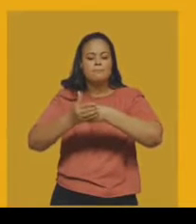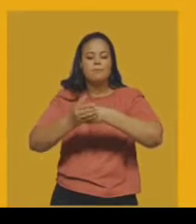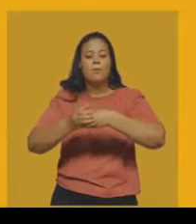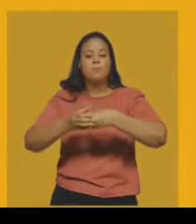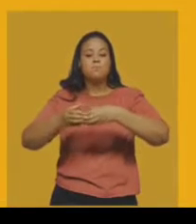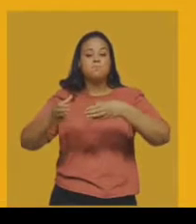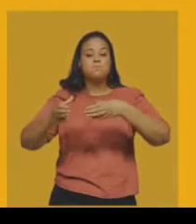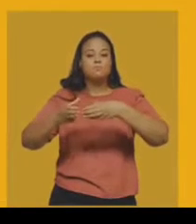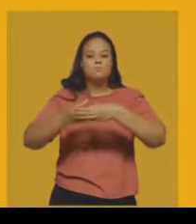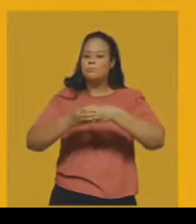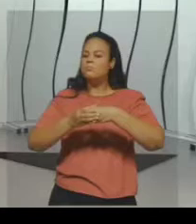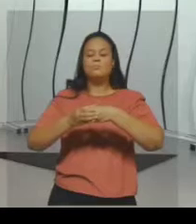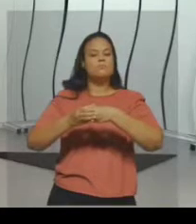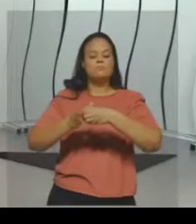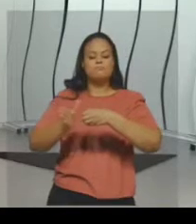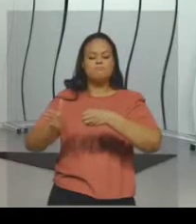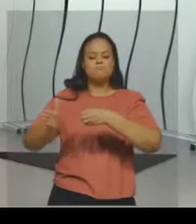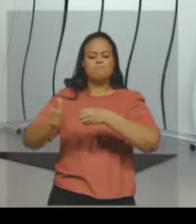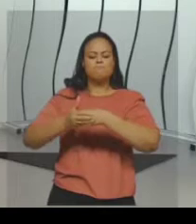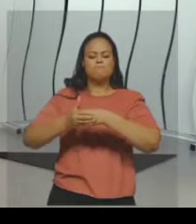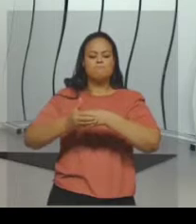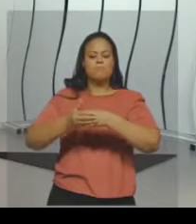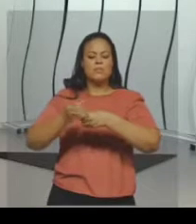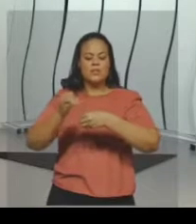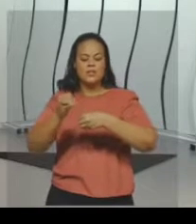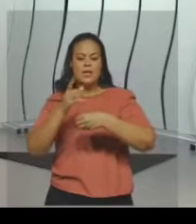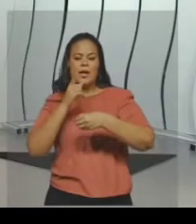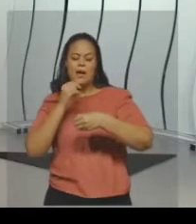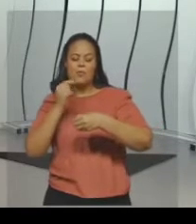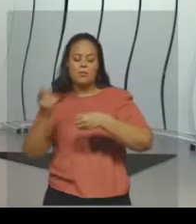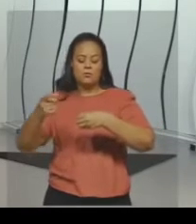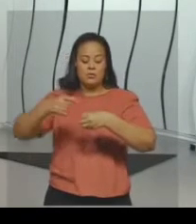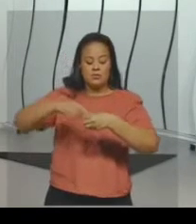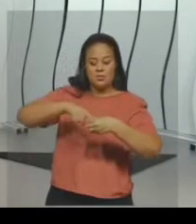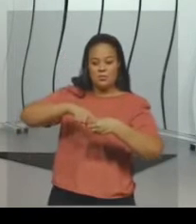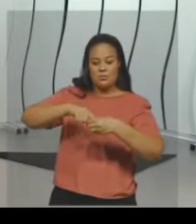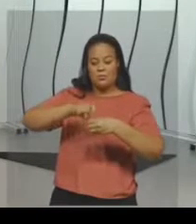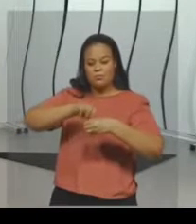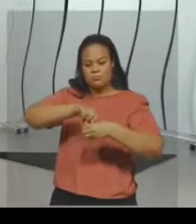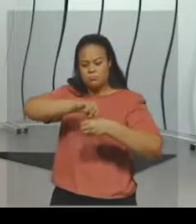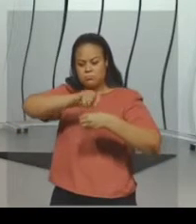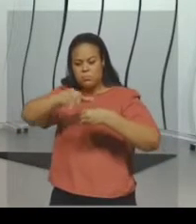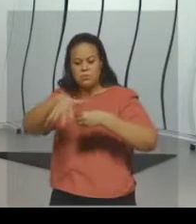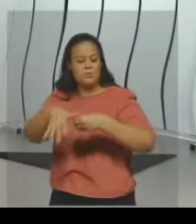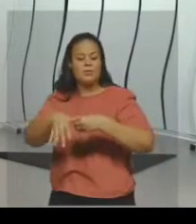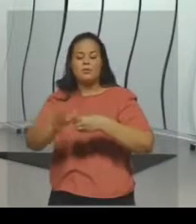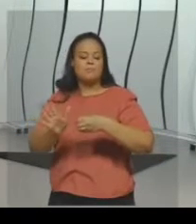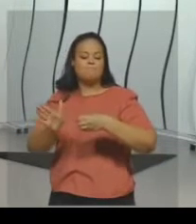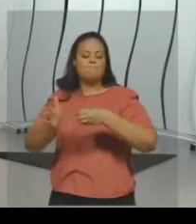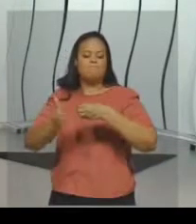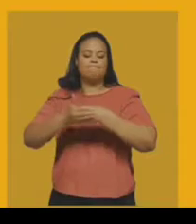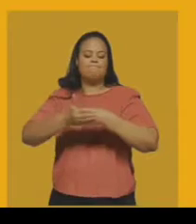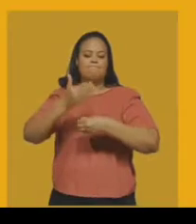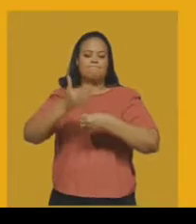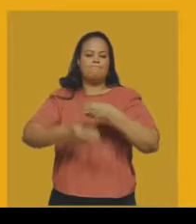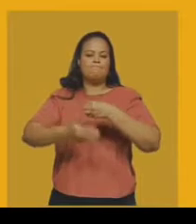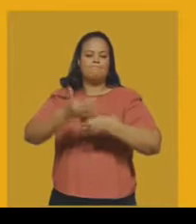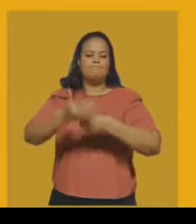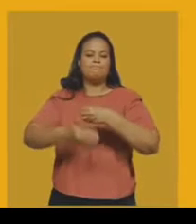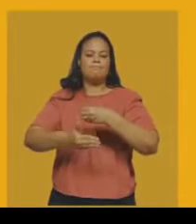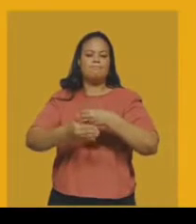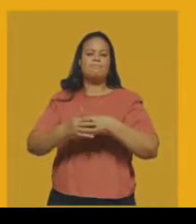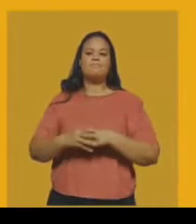inchar, dependendo se entra ou se sai água. Logo abaixo da parede celular, aí nós temos aqui,